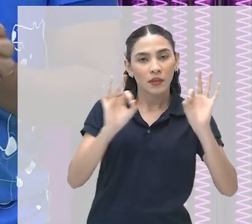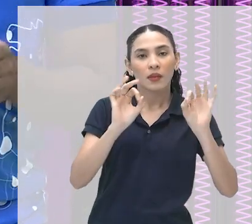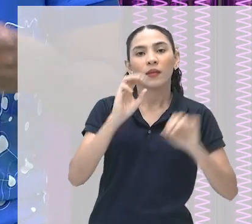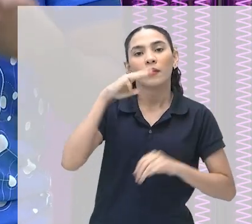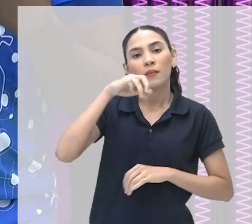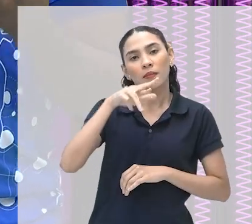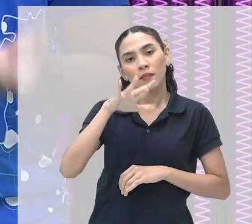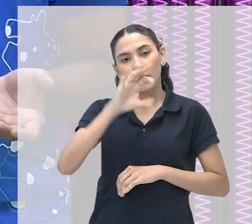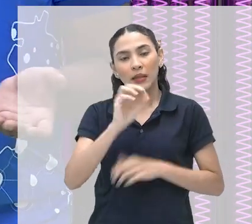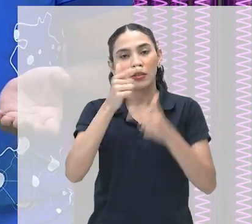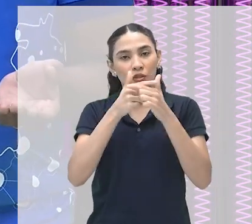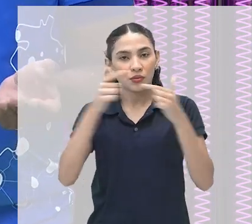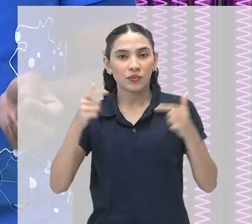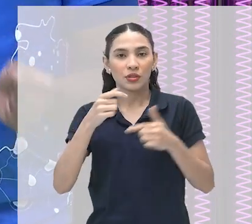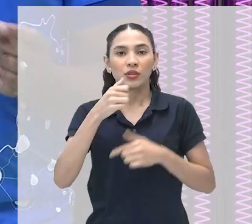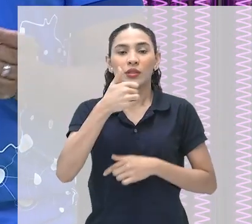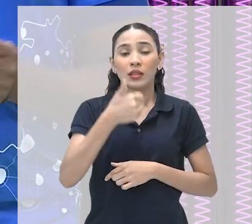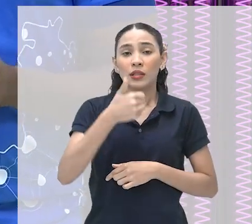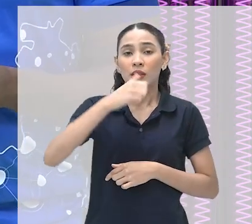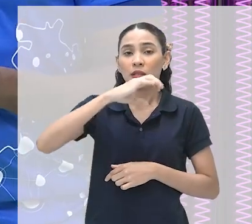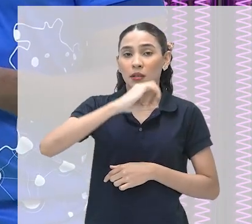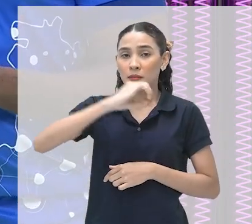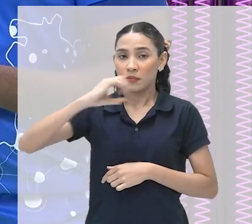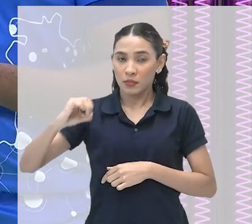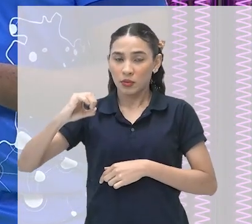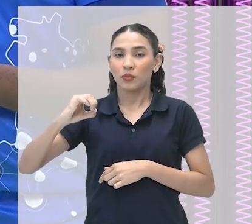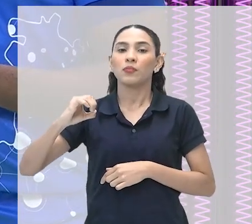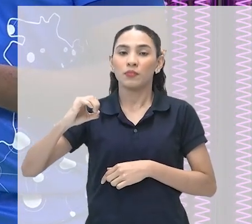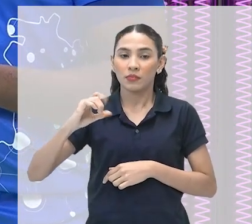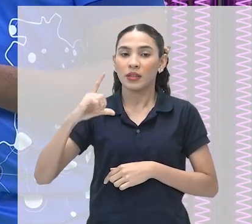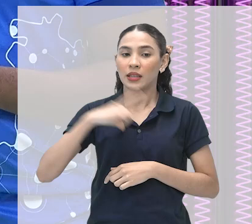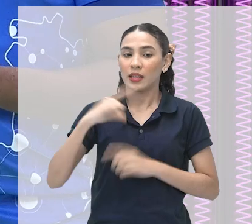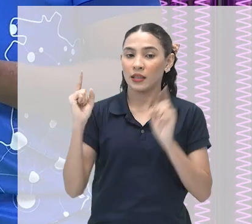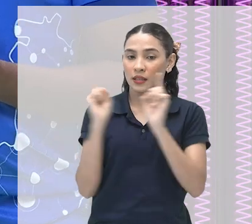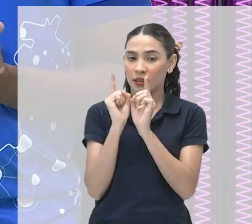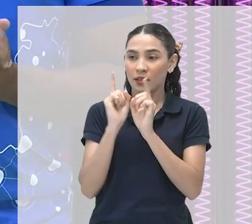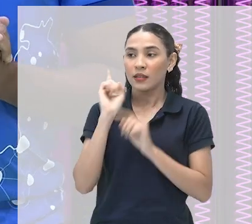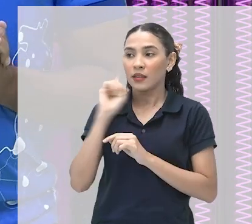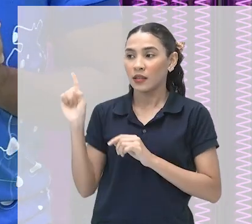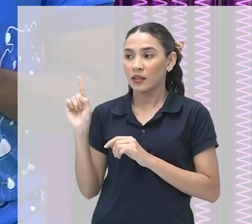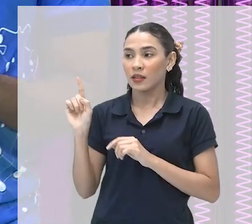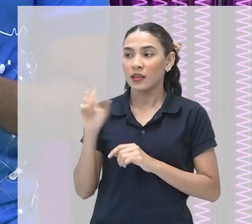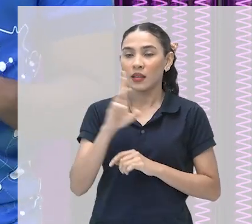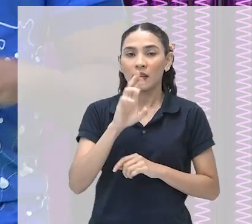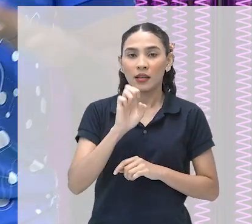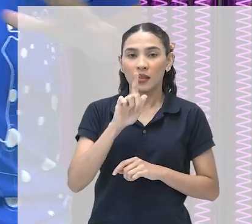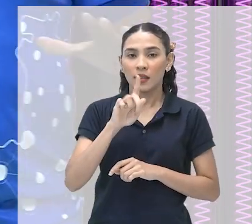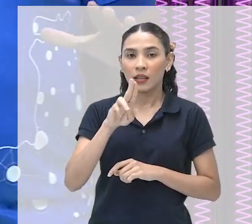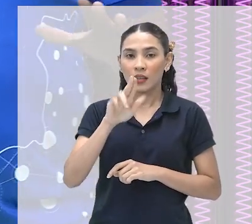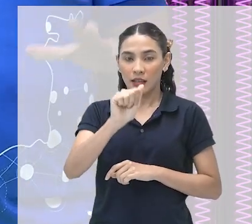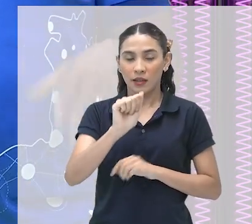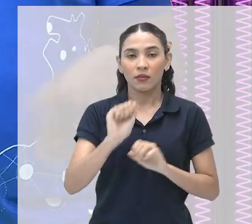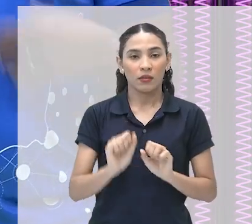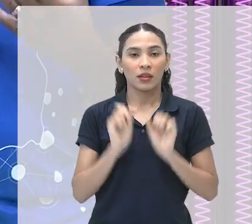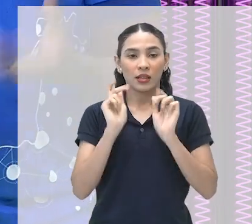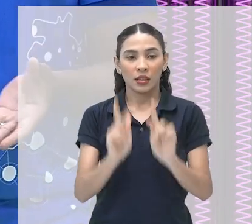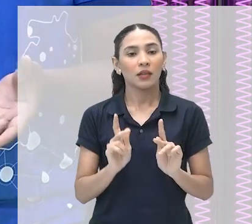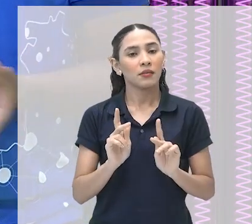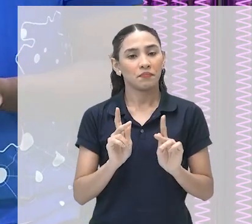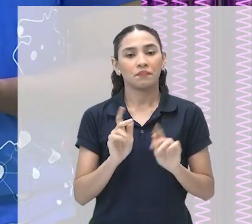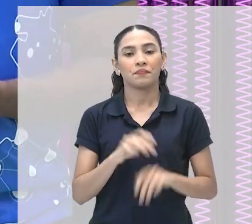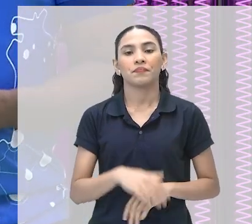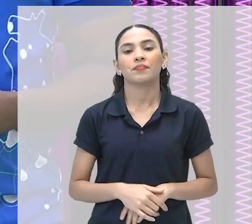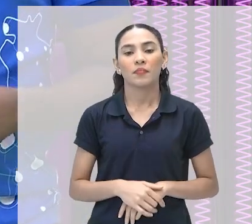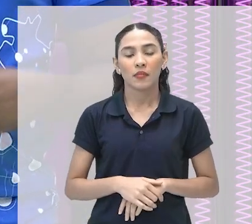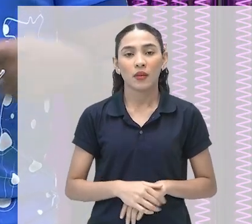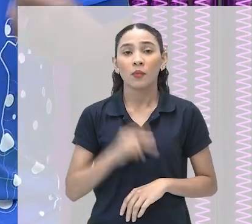divido ele em 1000 partes. Então, a gente vai ter esse pedacinho aqui, da régua, certo? Até aí, tudo